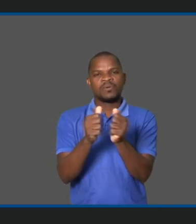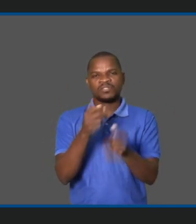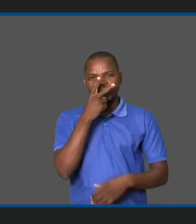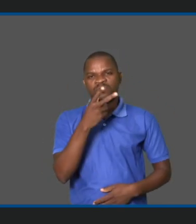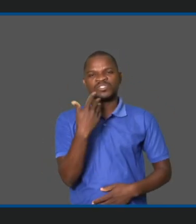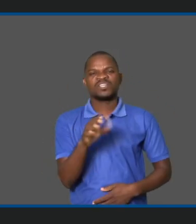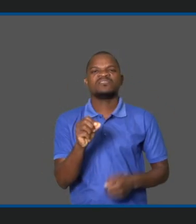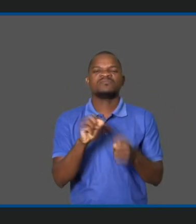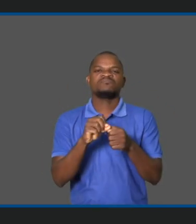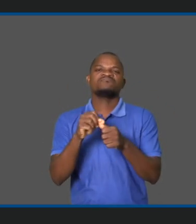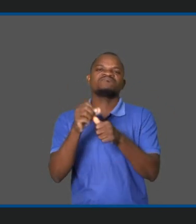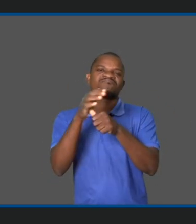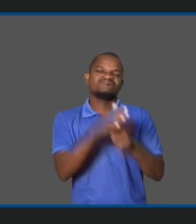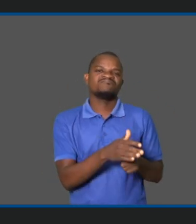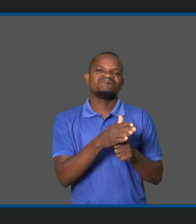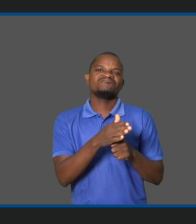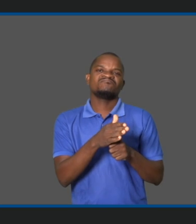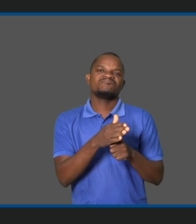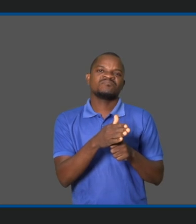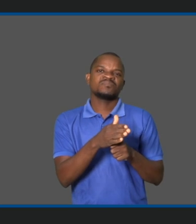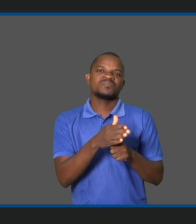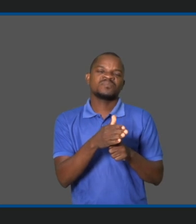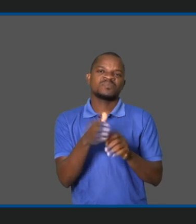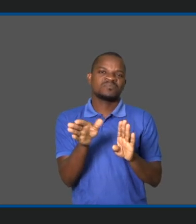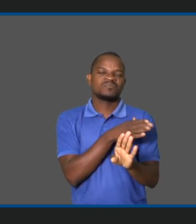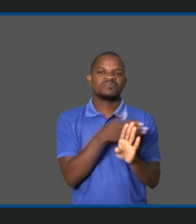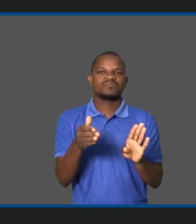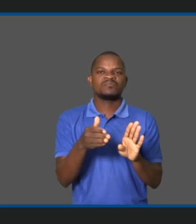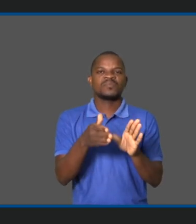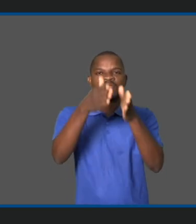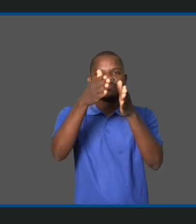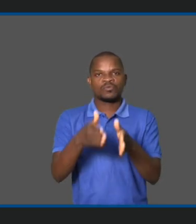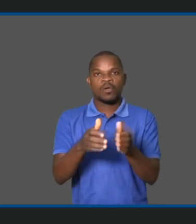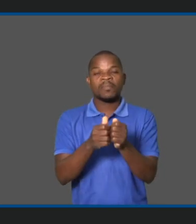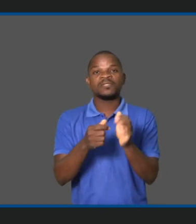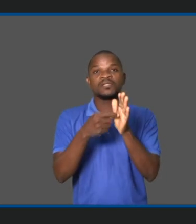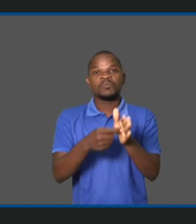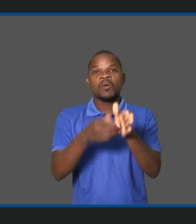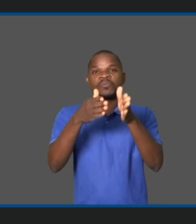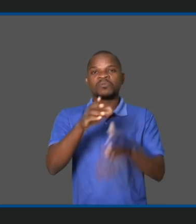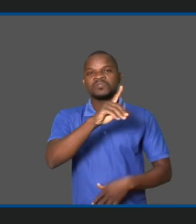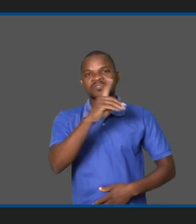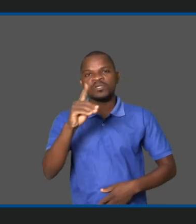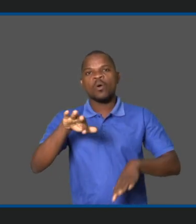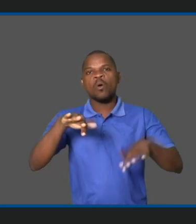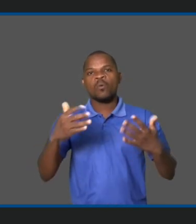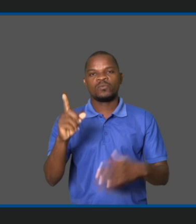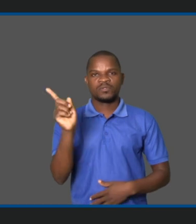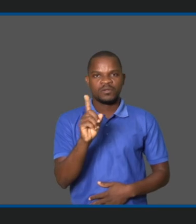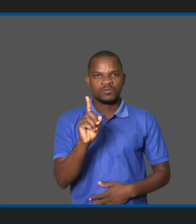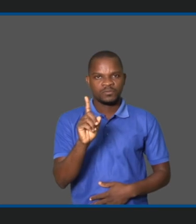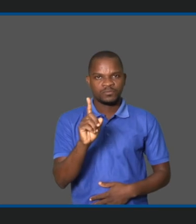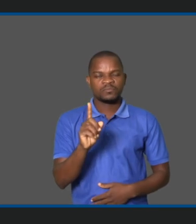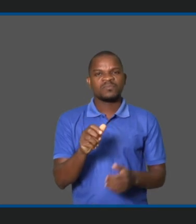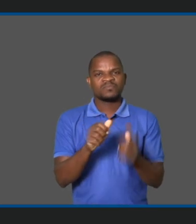independentemente da pessoa ser deficiente ou não. Então, o que está em causa, em primeiro lugar, é a